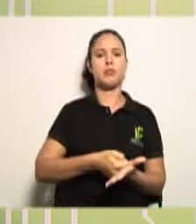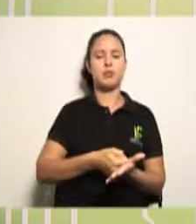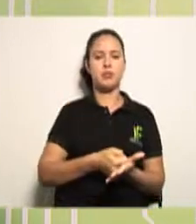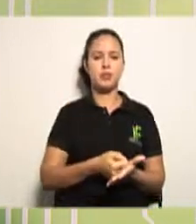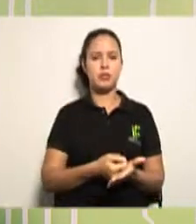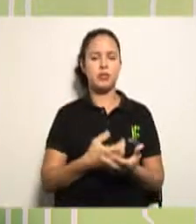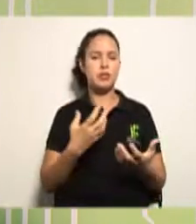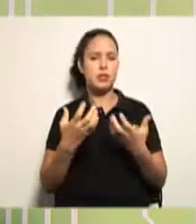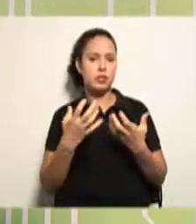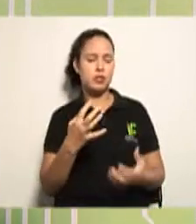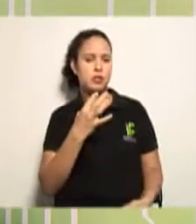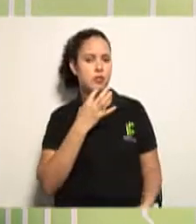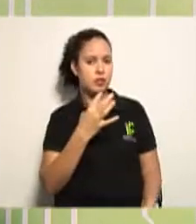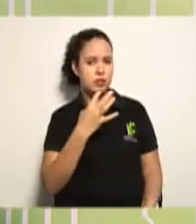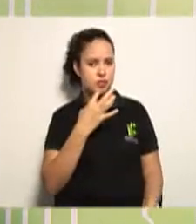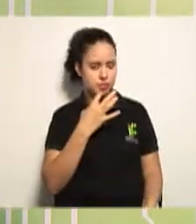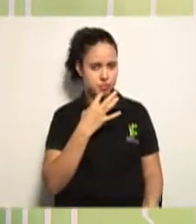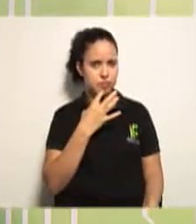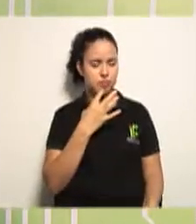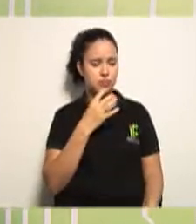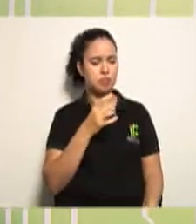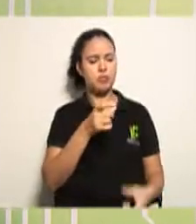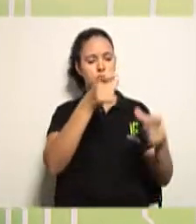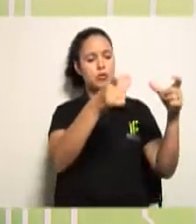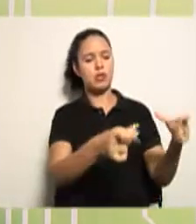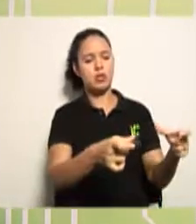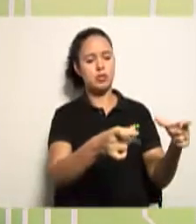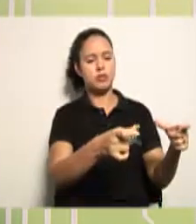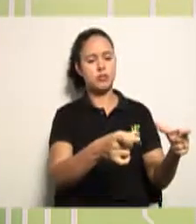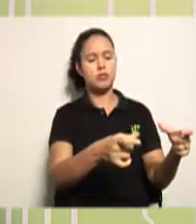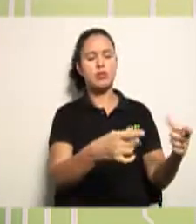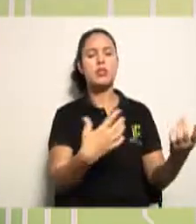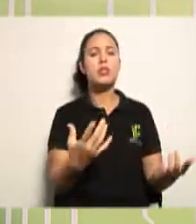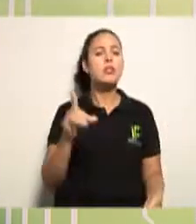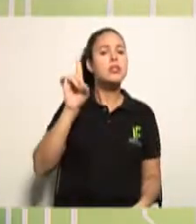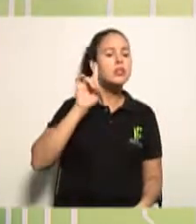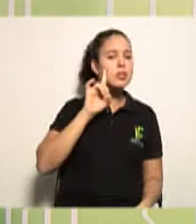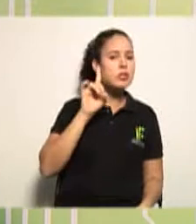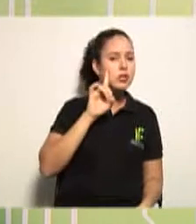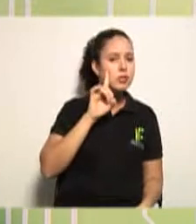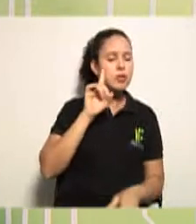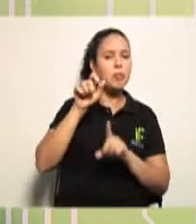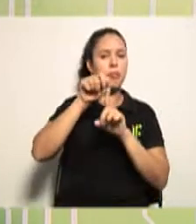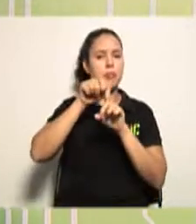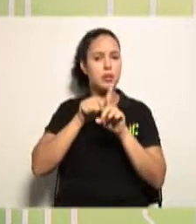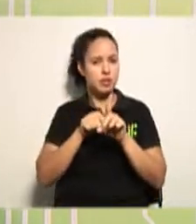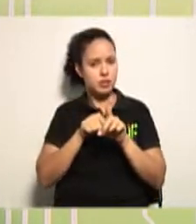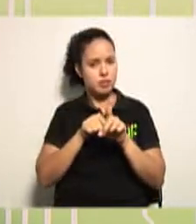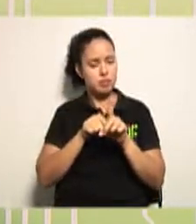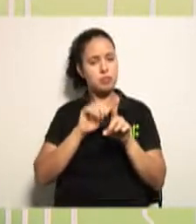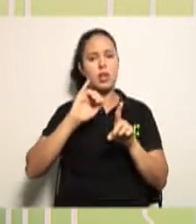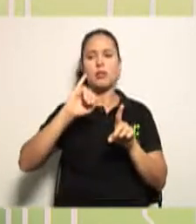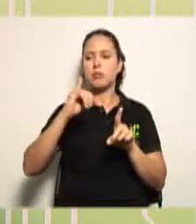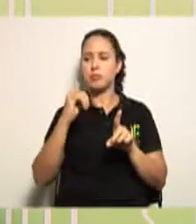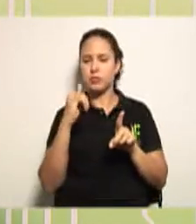conhecer o lugar, definir o lugar. Quando que nós vamos? Vamos supor que janeiro